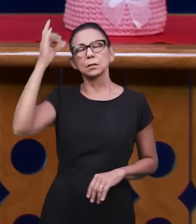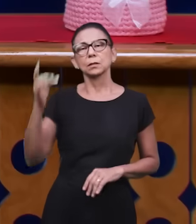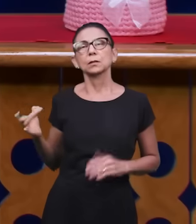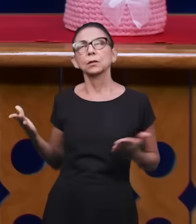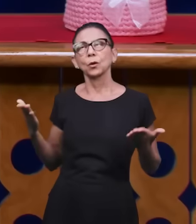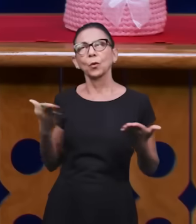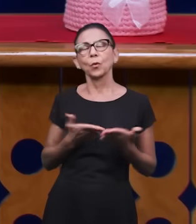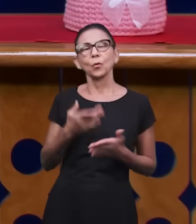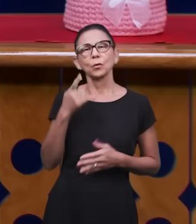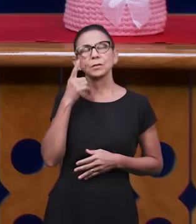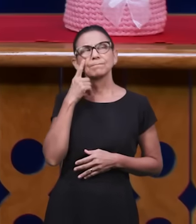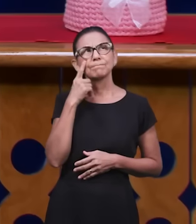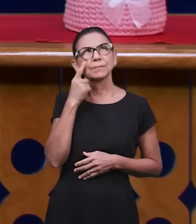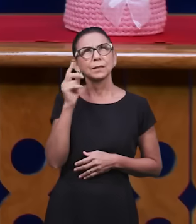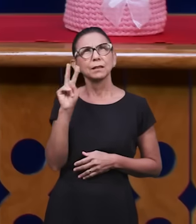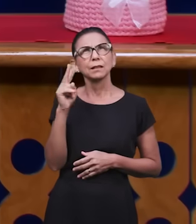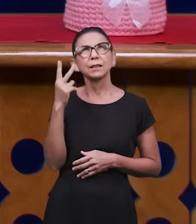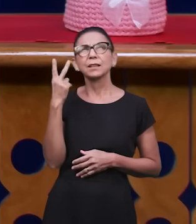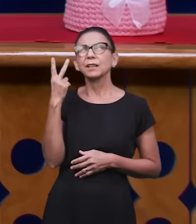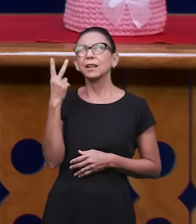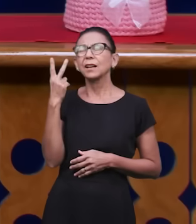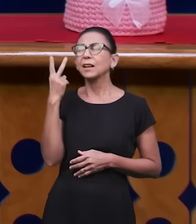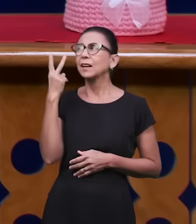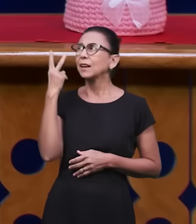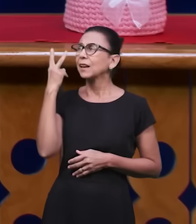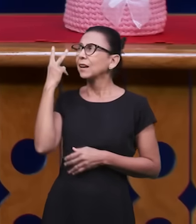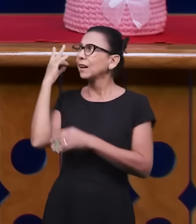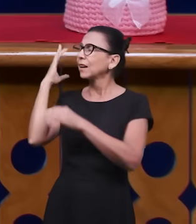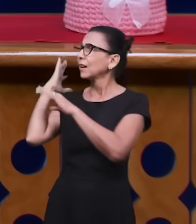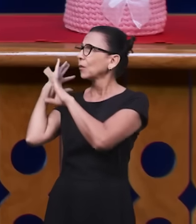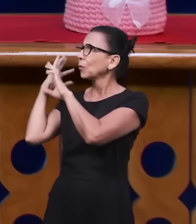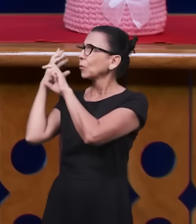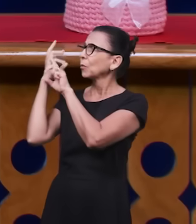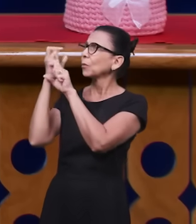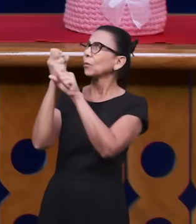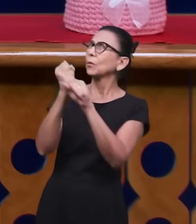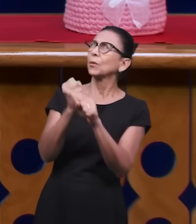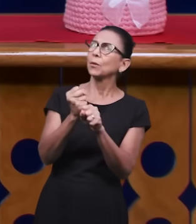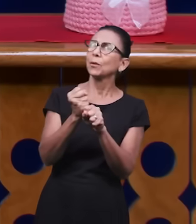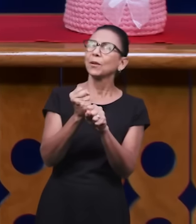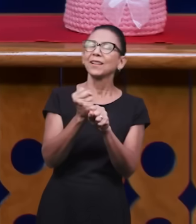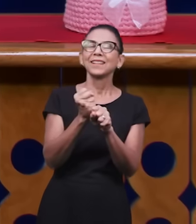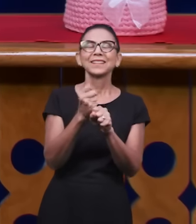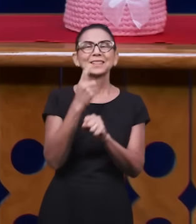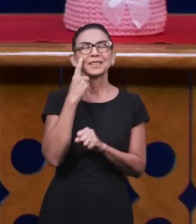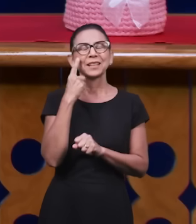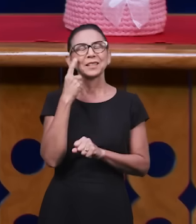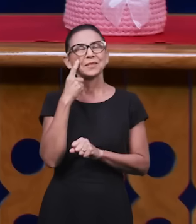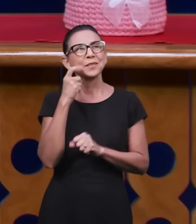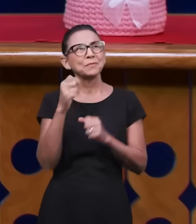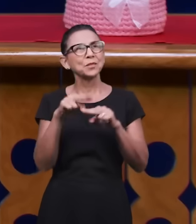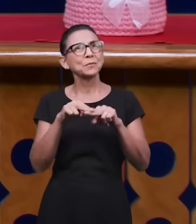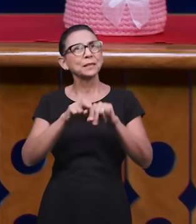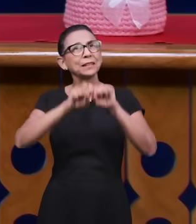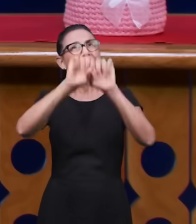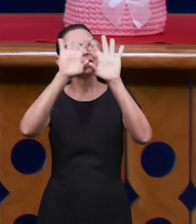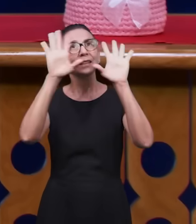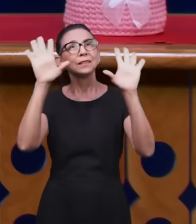de anos e anos na presença do Senhor, nós podemos enxergar com muita clareza toda a obra que o Senhor veio realizando,